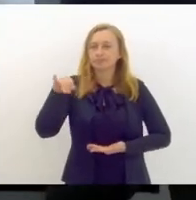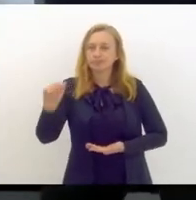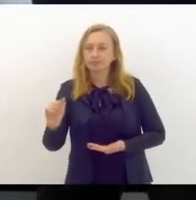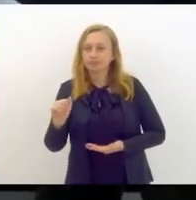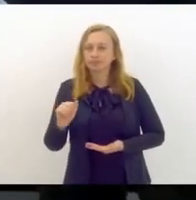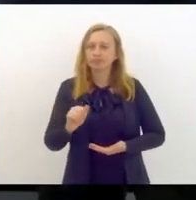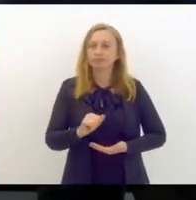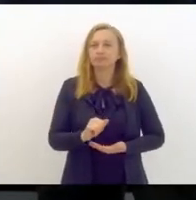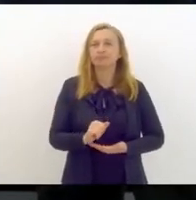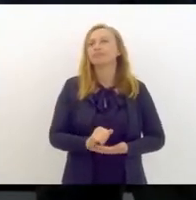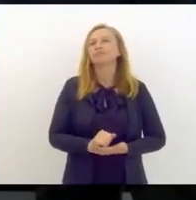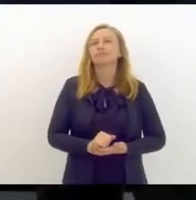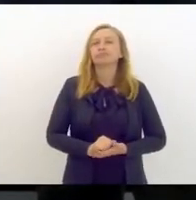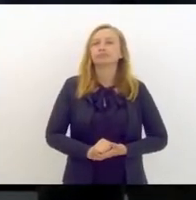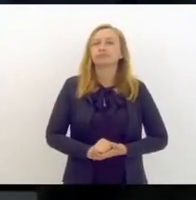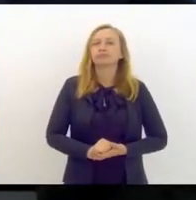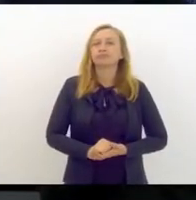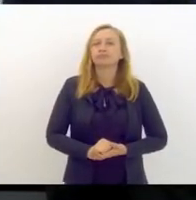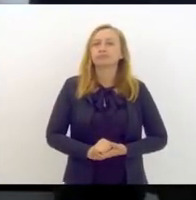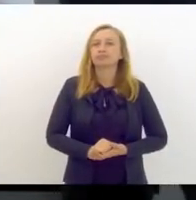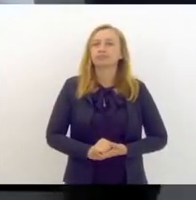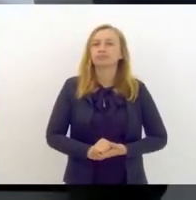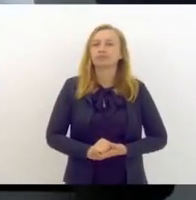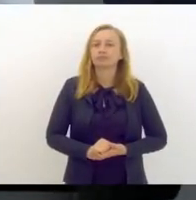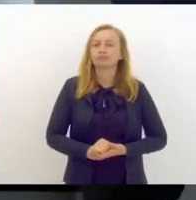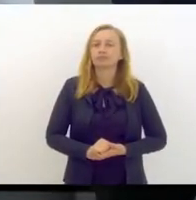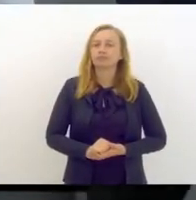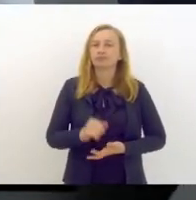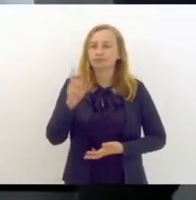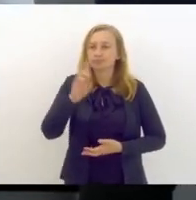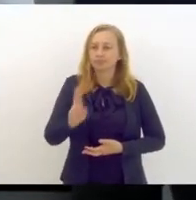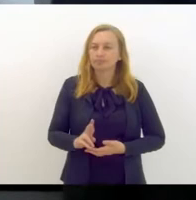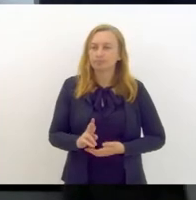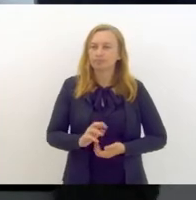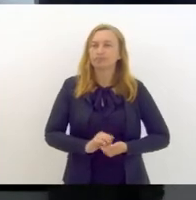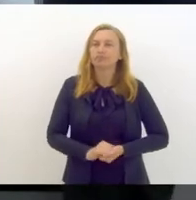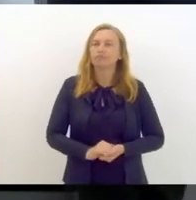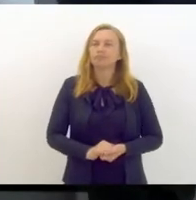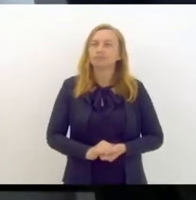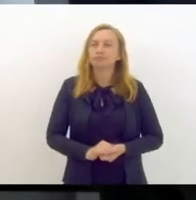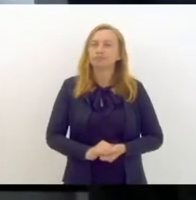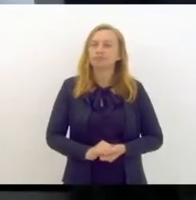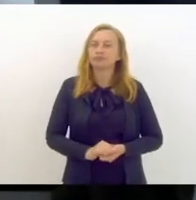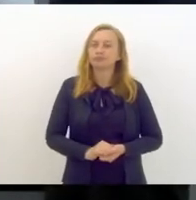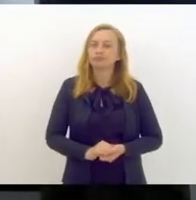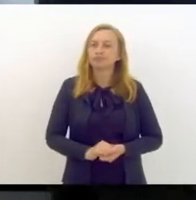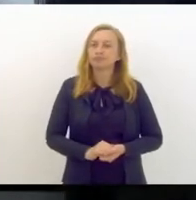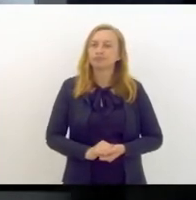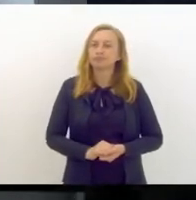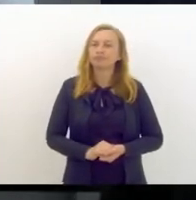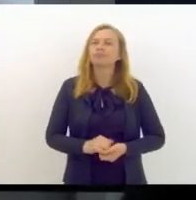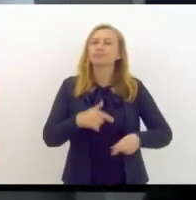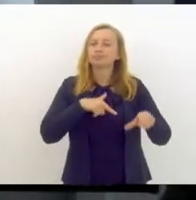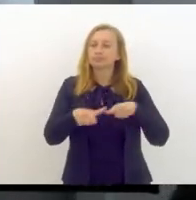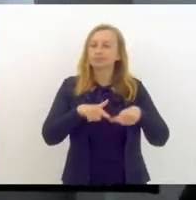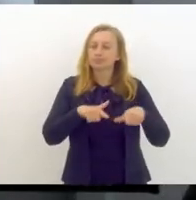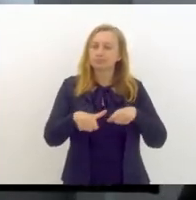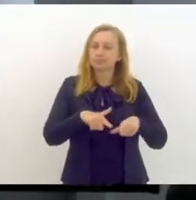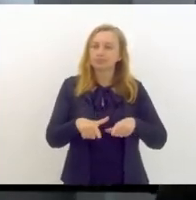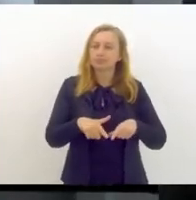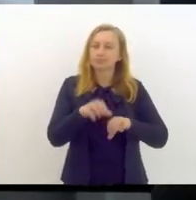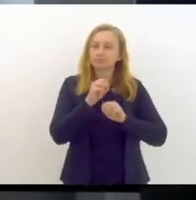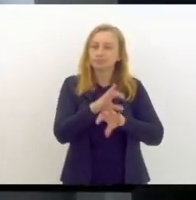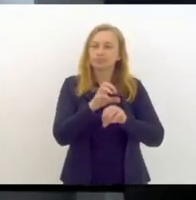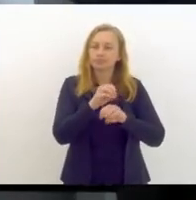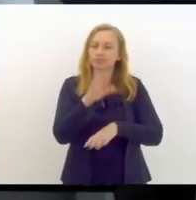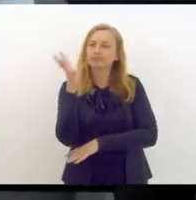Refúgio, ArcelorMittal e Agência de Meio Ambiente de Resende. É em quatro mãos, né? A gente trabalha educação ambiental. Se a gente